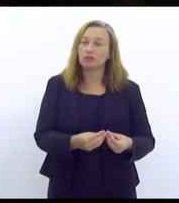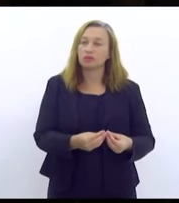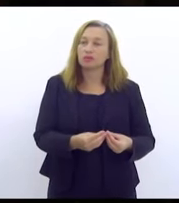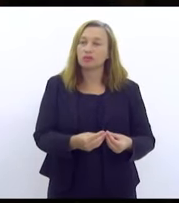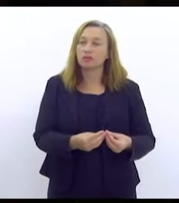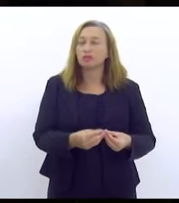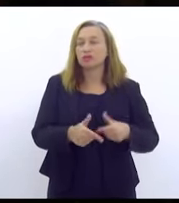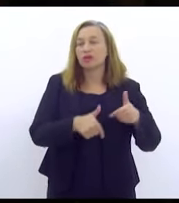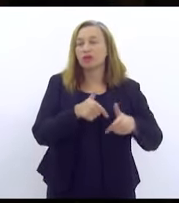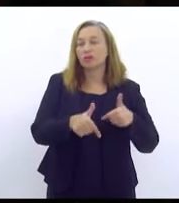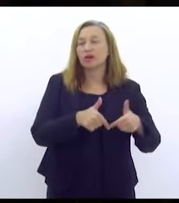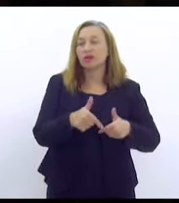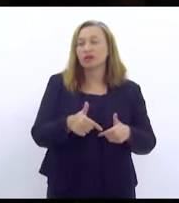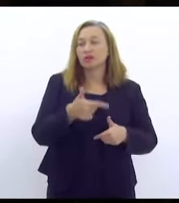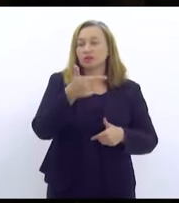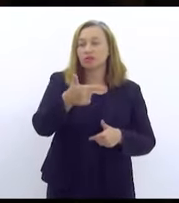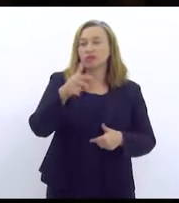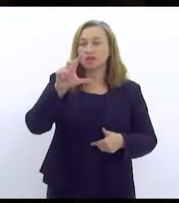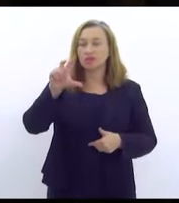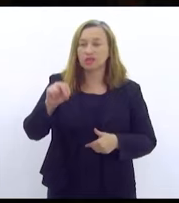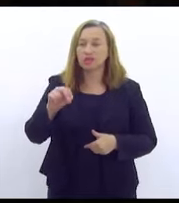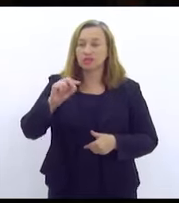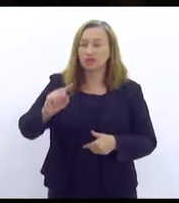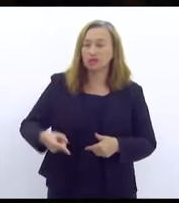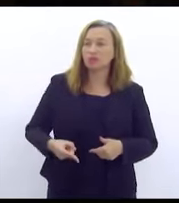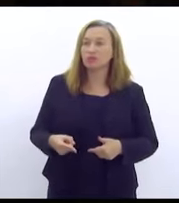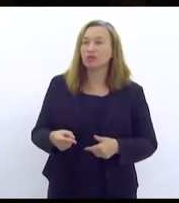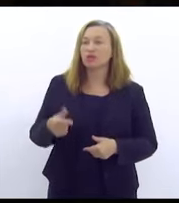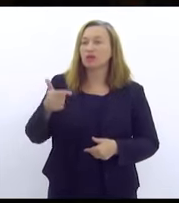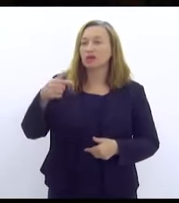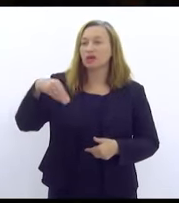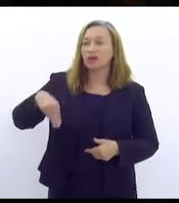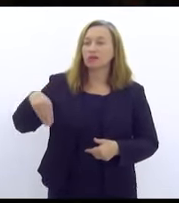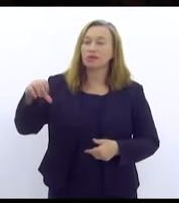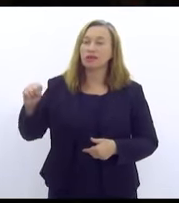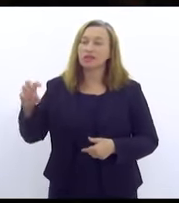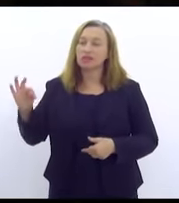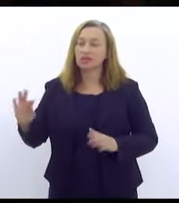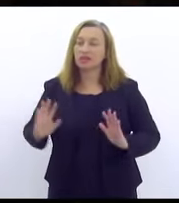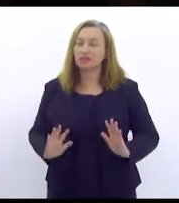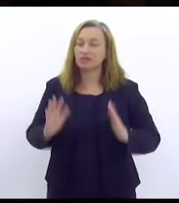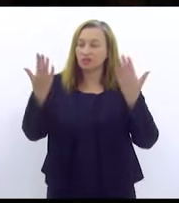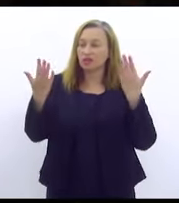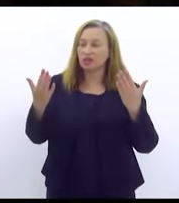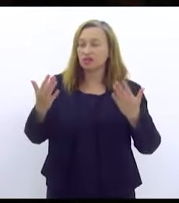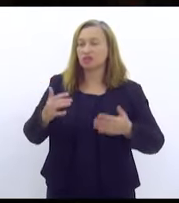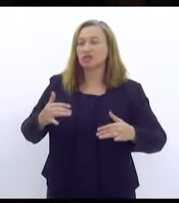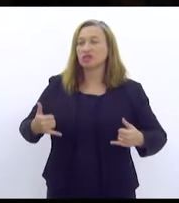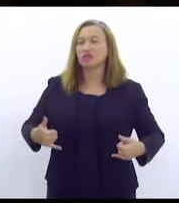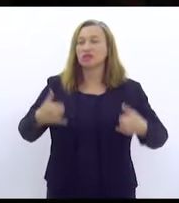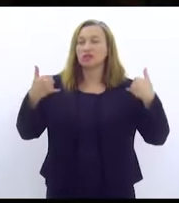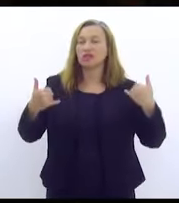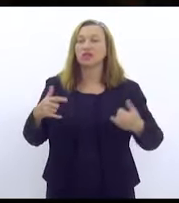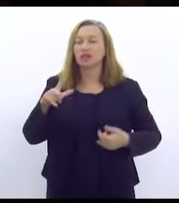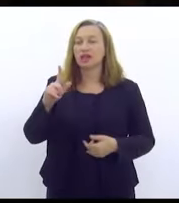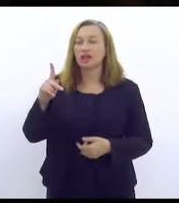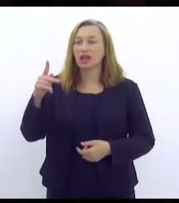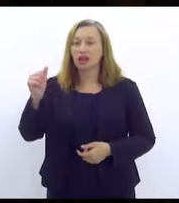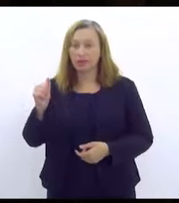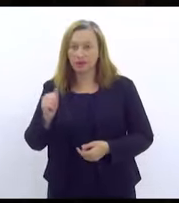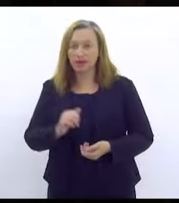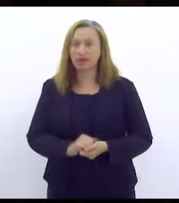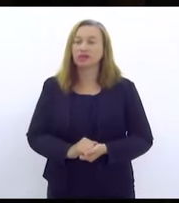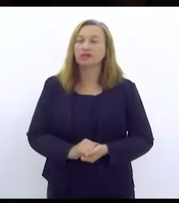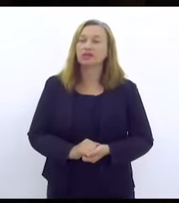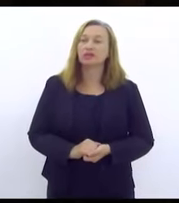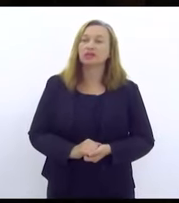setembro, o secretário deu 250 mil ao MST comemorar o seu aniversário, fazer uma festividade na Lapa, regada